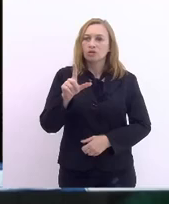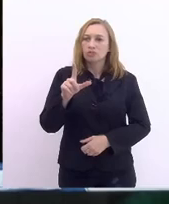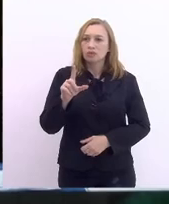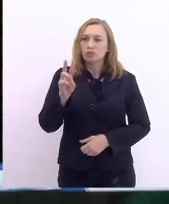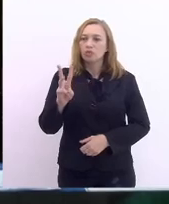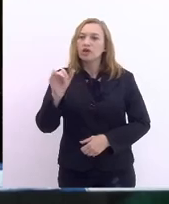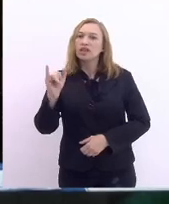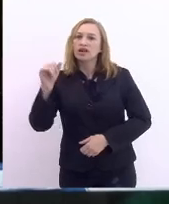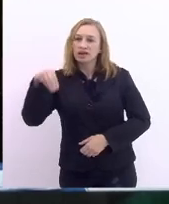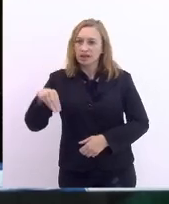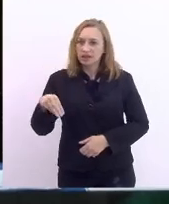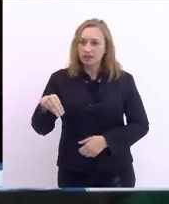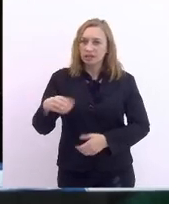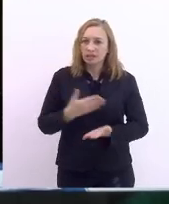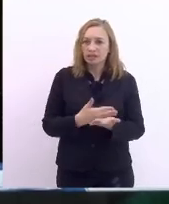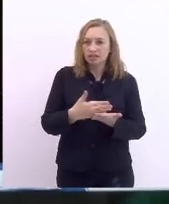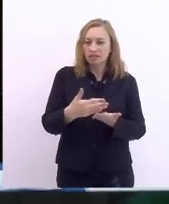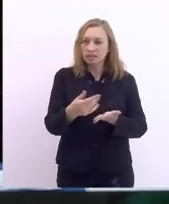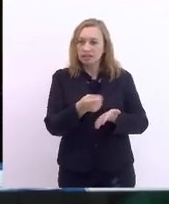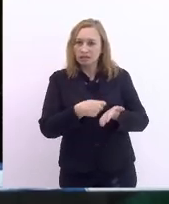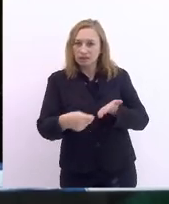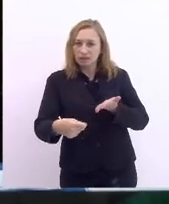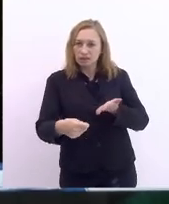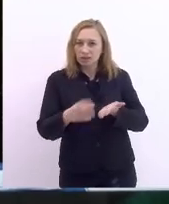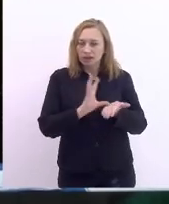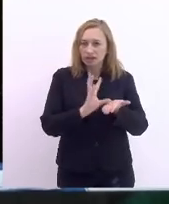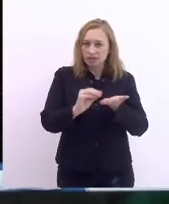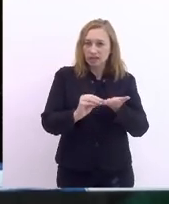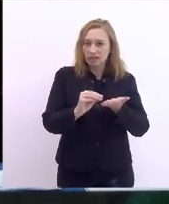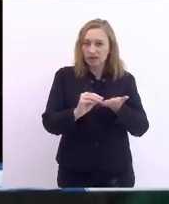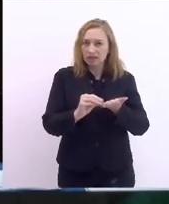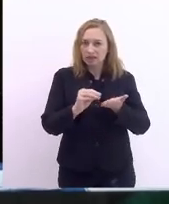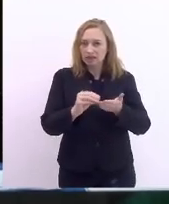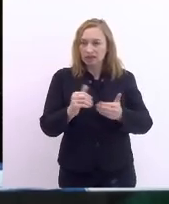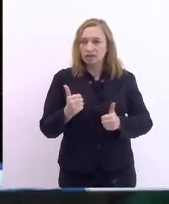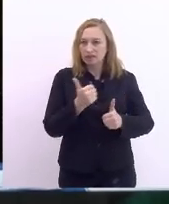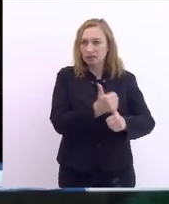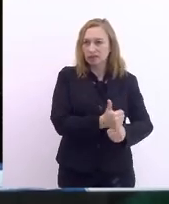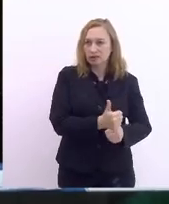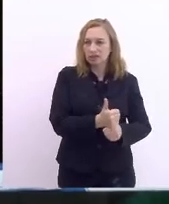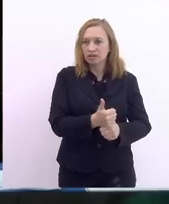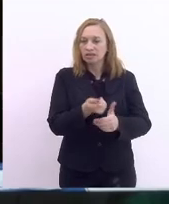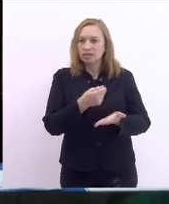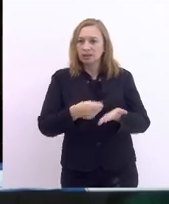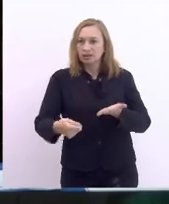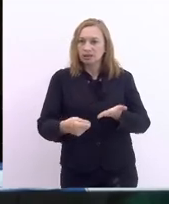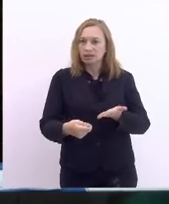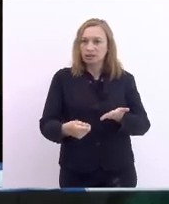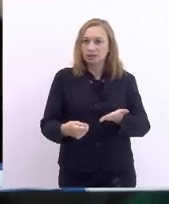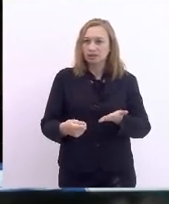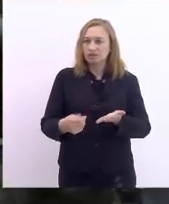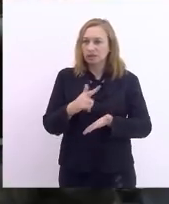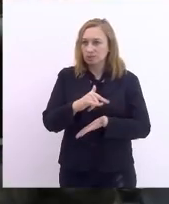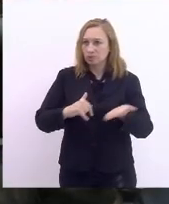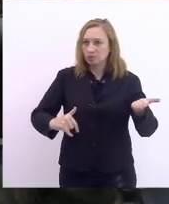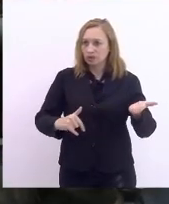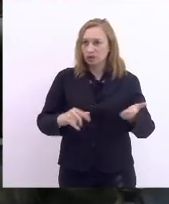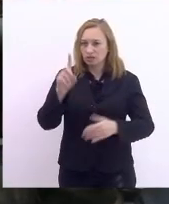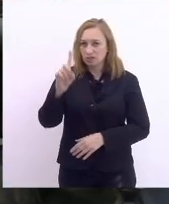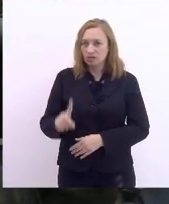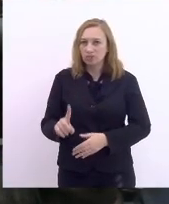sacarias Nascimento para iniciar a assinatura da ata de posse EA entrega do termo a diretoria eleita